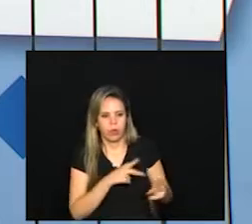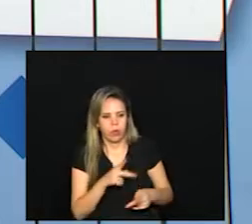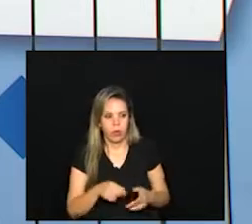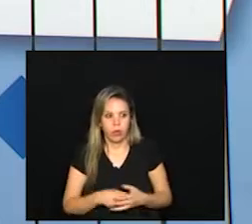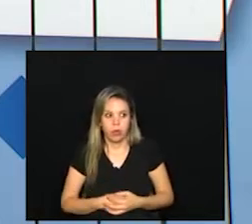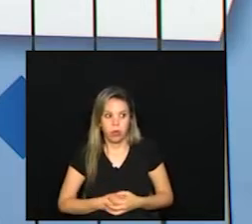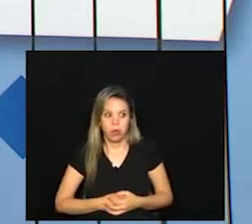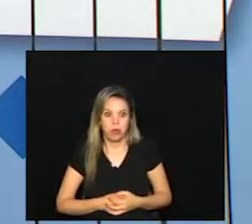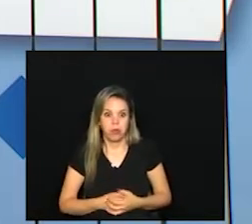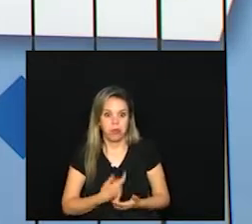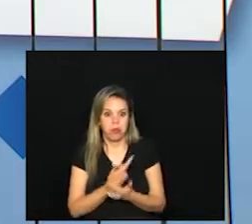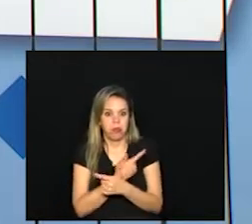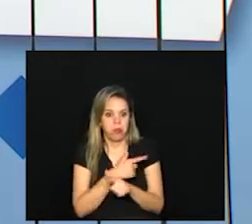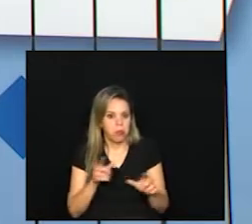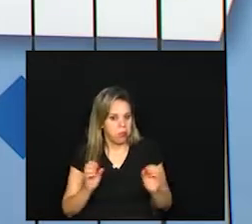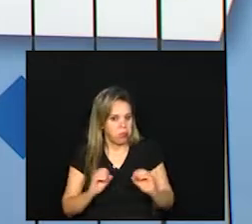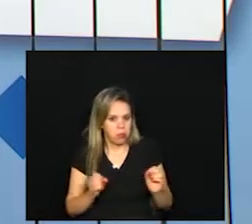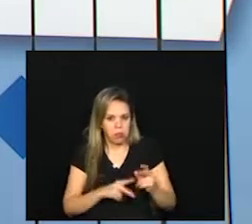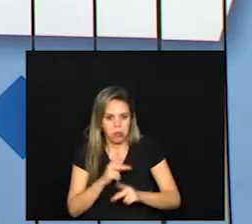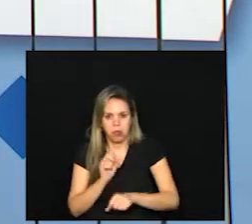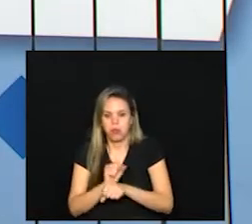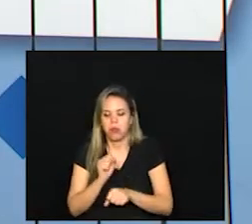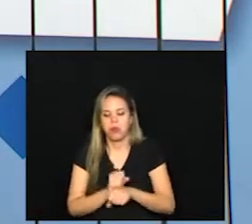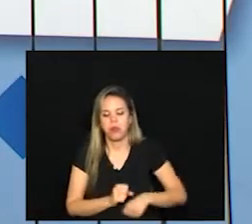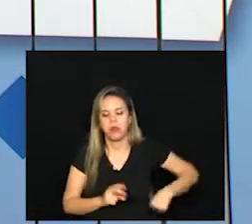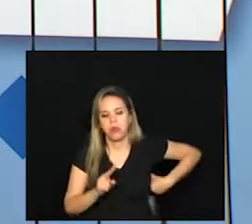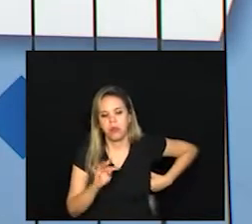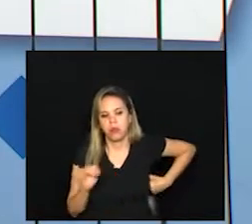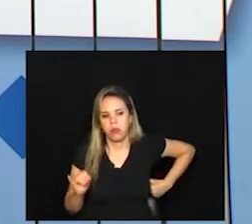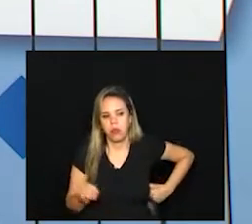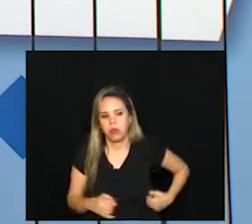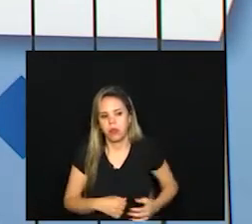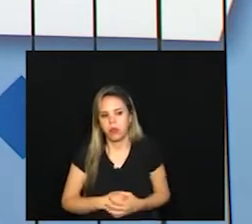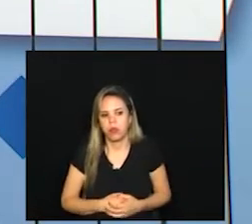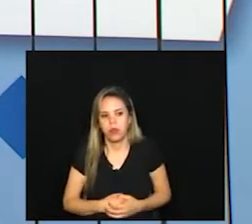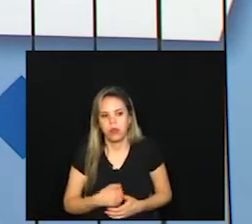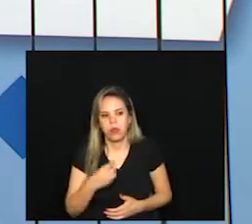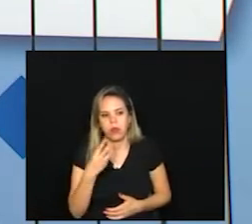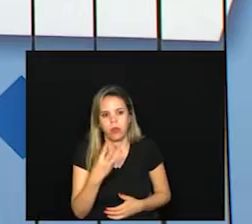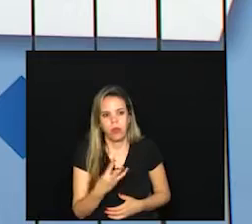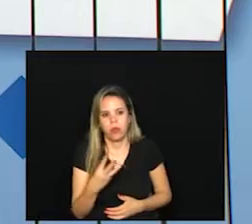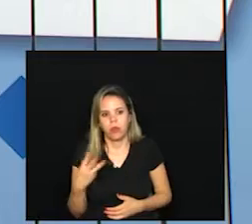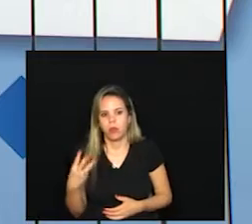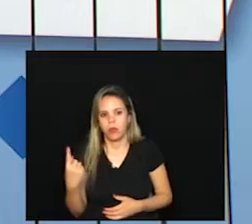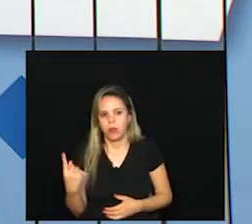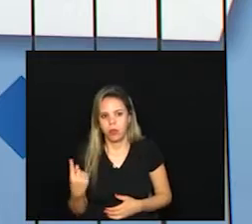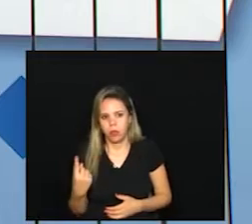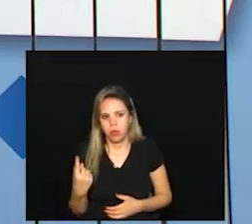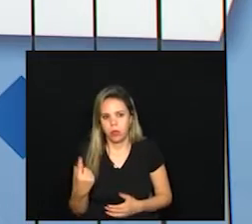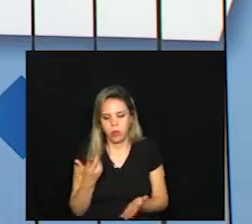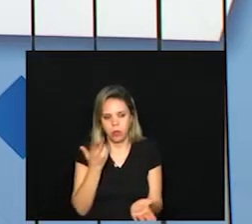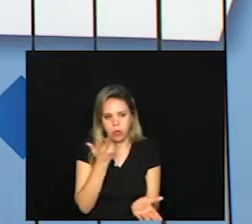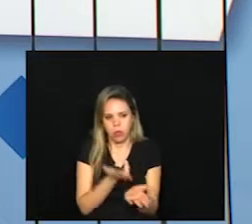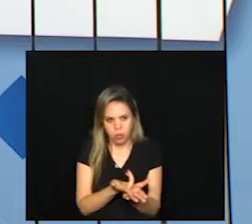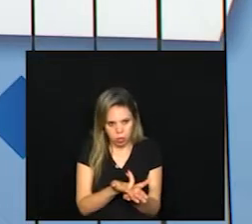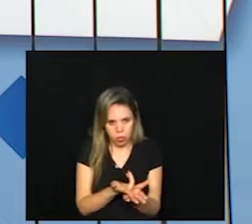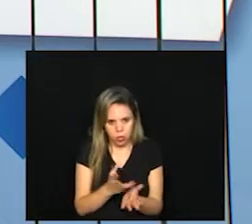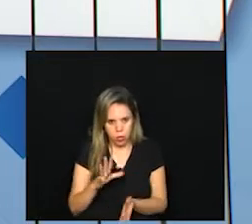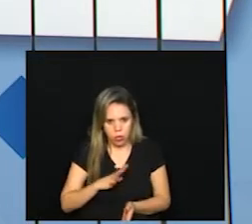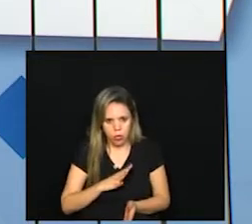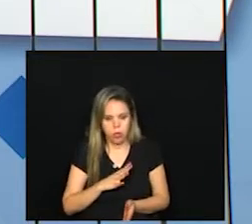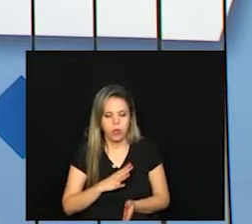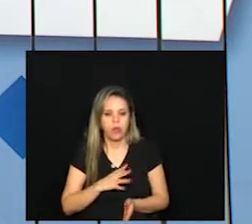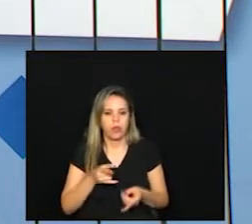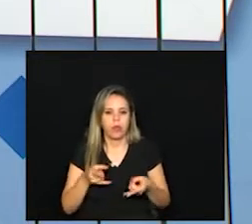pacientes. Não tínhamos nenhum paciente à espera de um leito de UTI e 331 internados na cidade